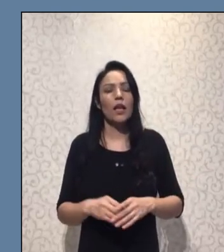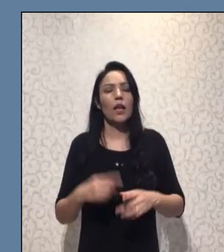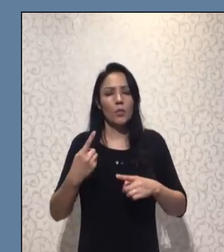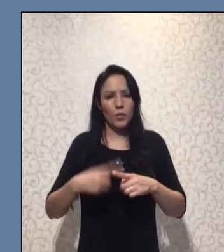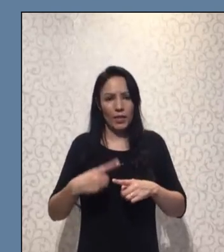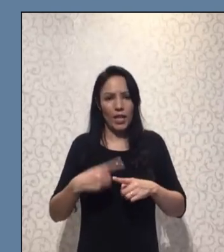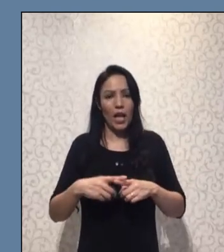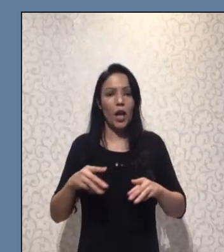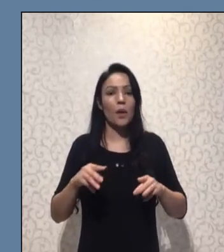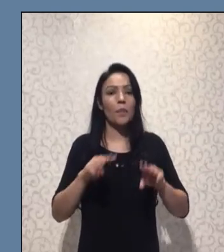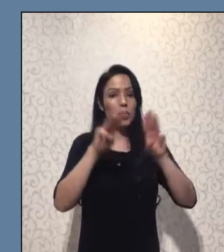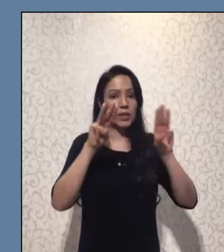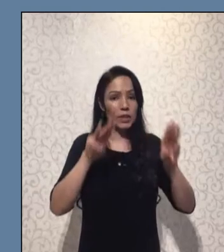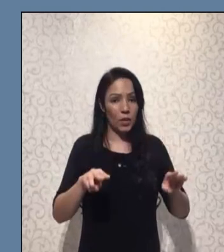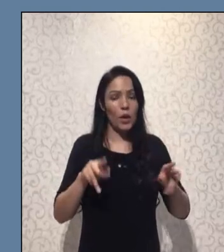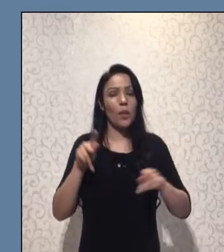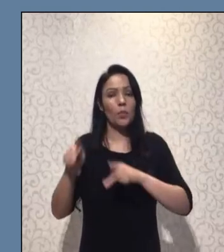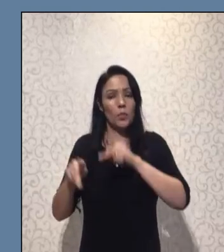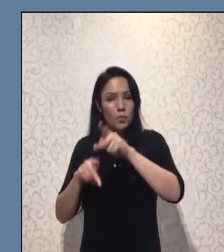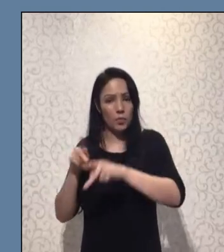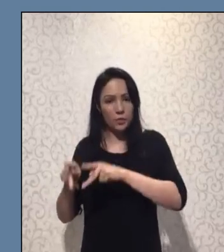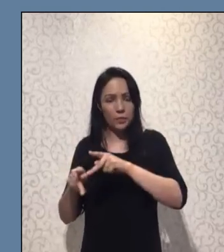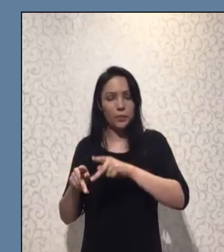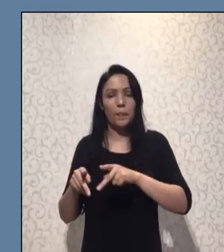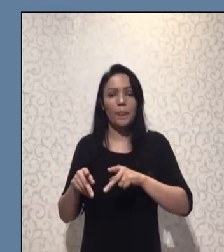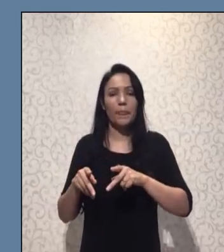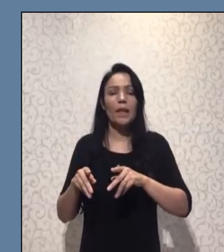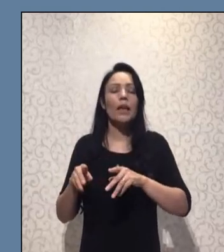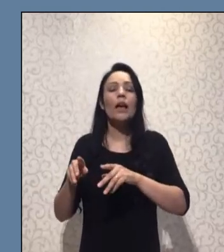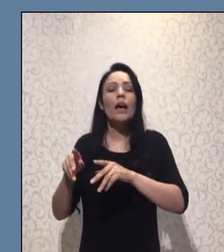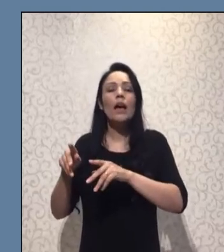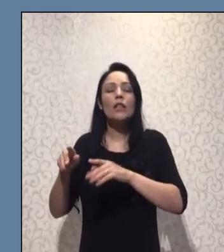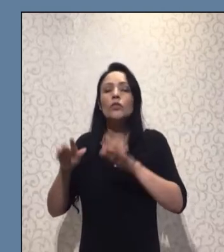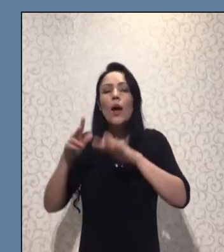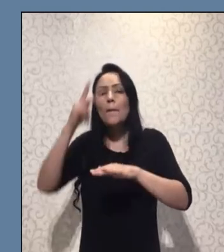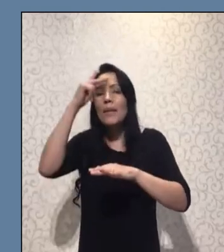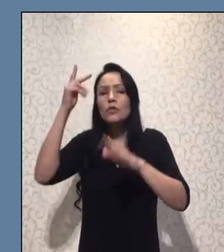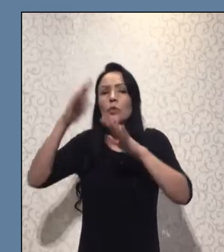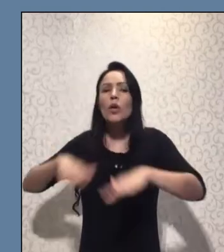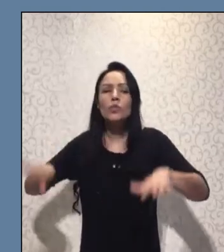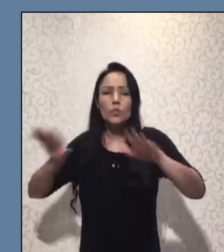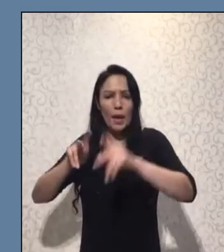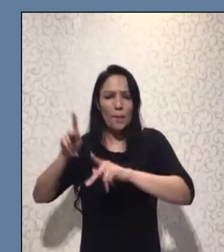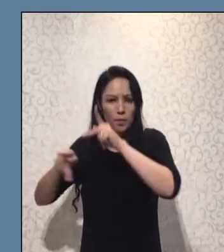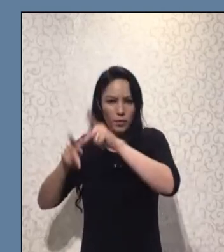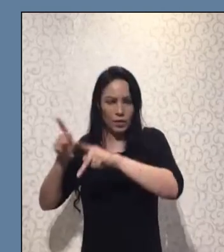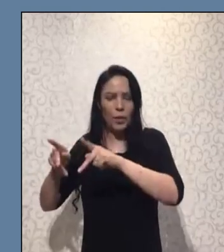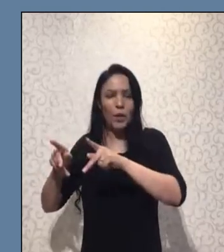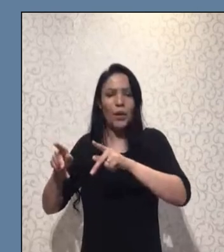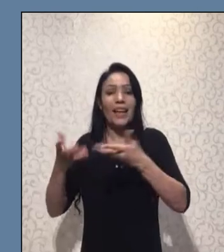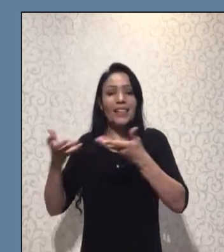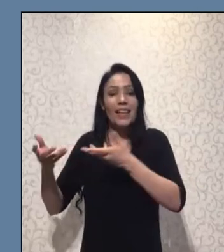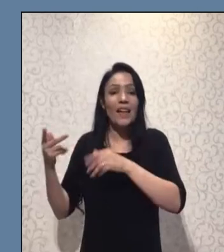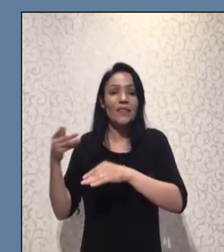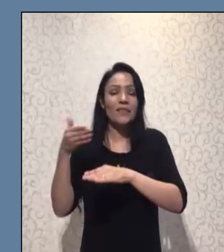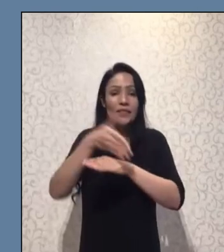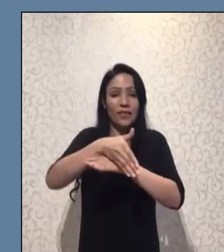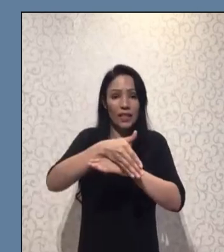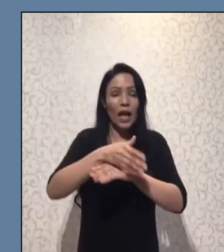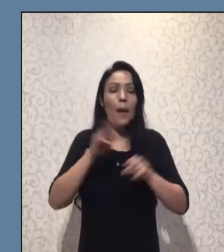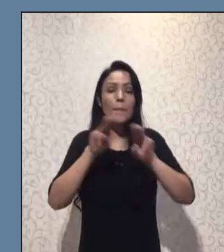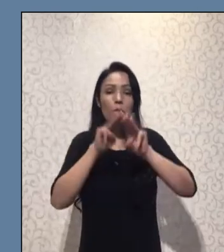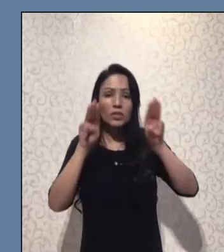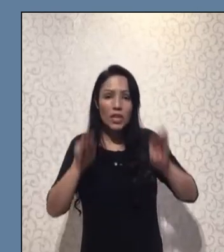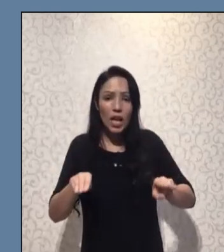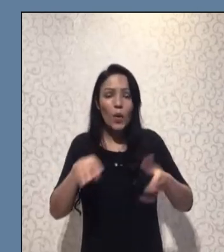enfim. Acho que a população, os interessados em frequentar museus e centros culturais, eles